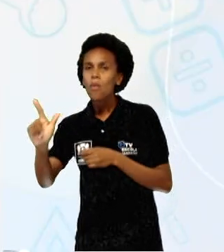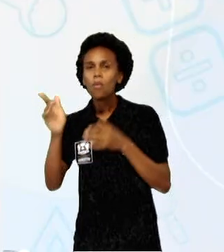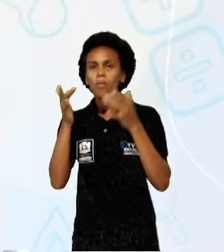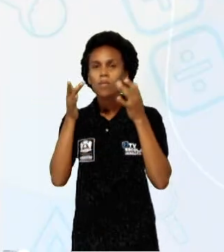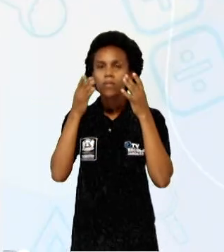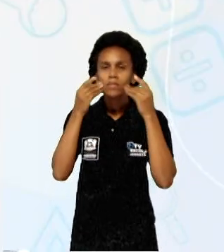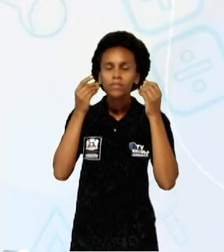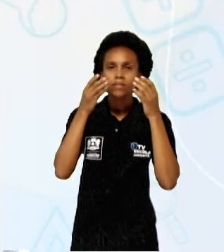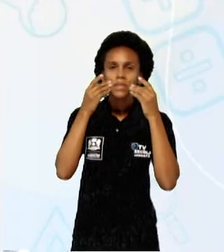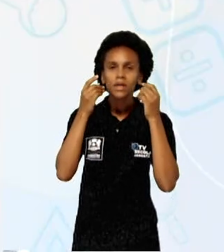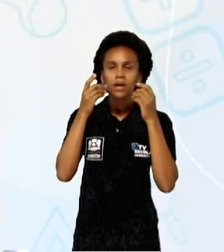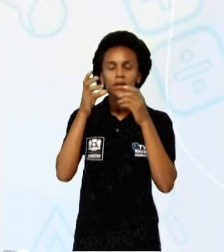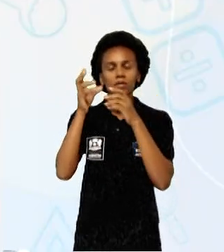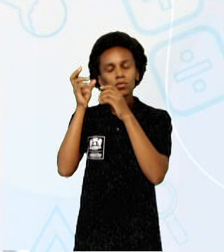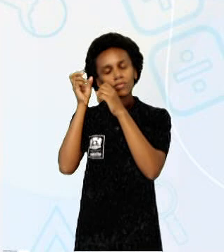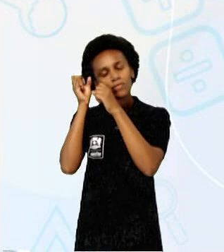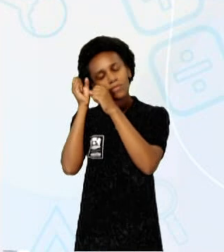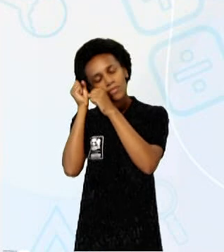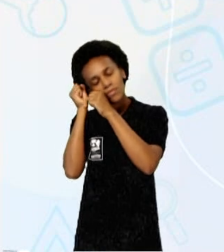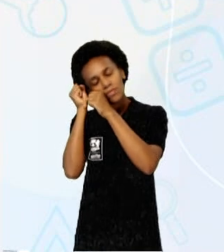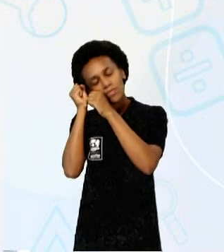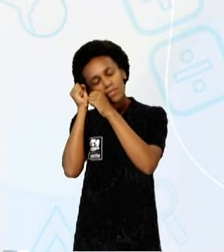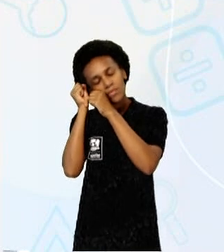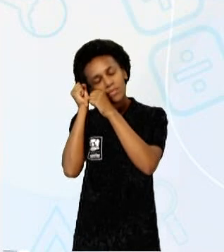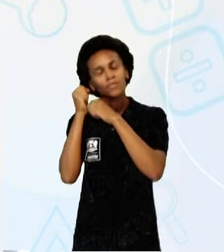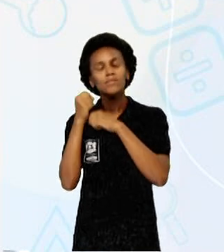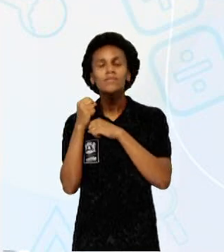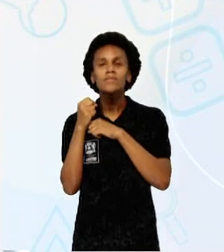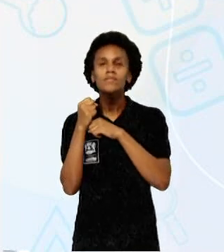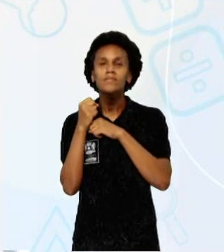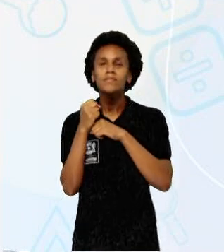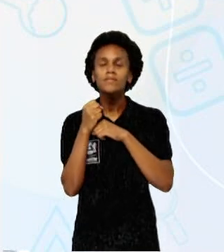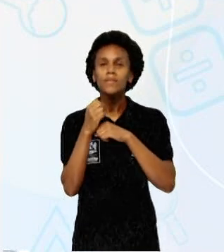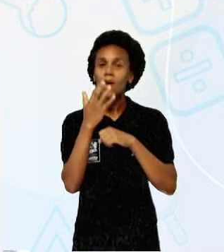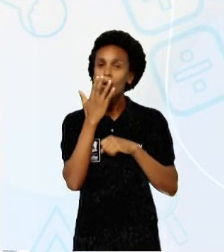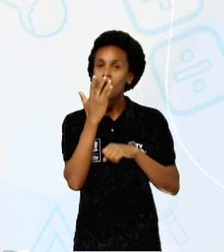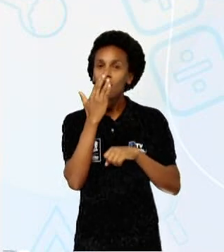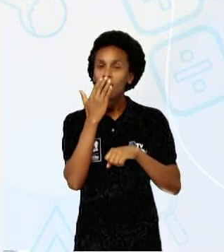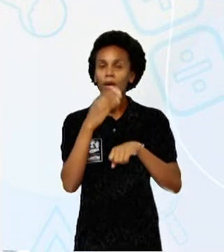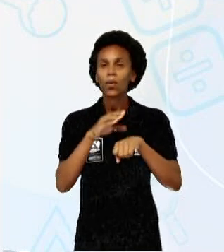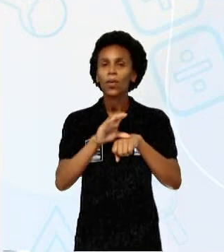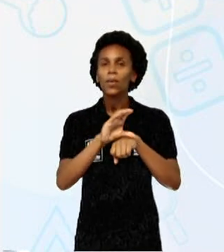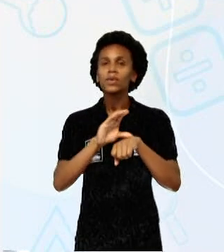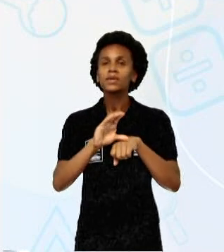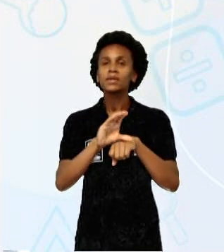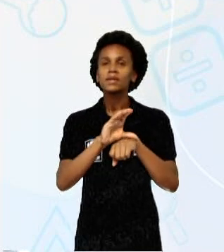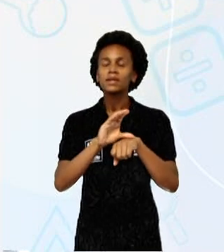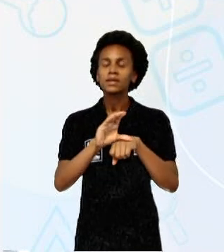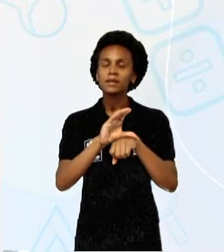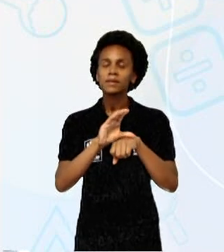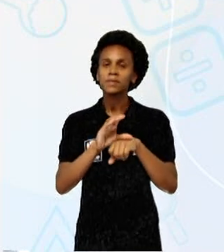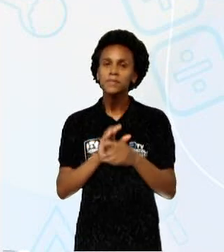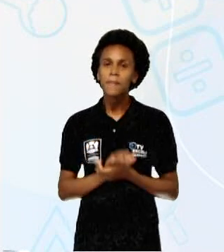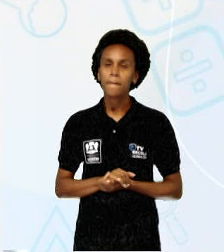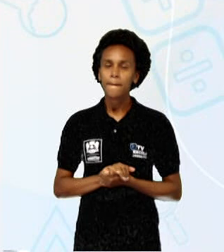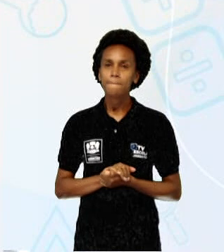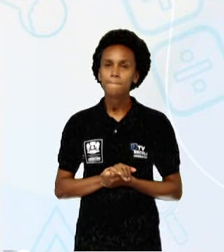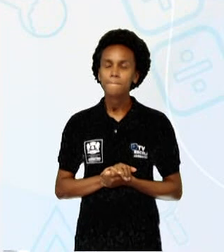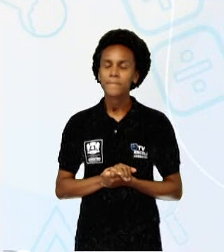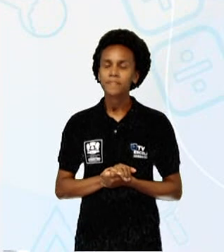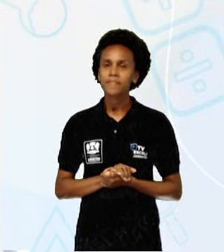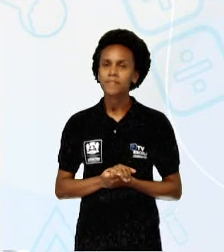gatinho que eu tô vendo agora Ele tá dormindo e ele é cinza esse gatinho cinza ele está em